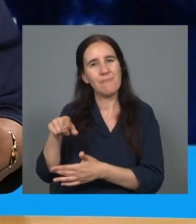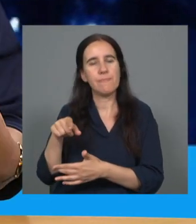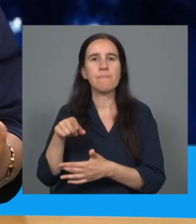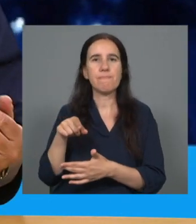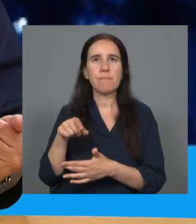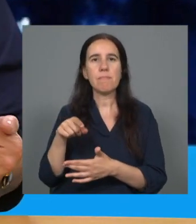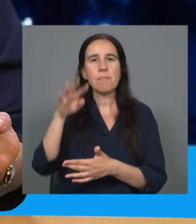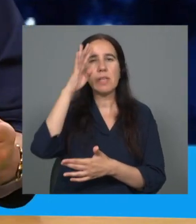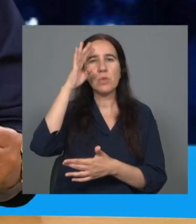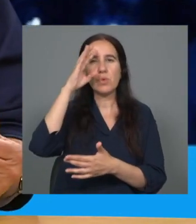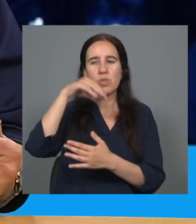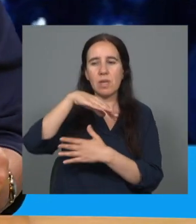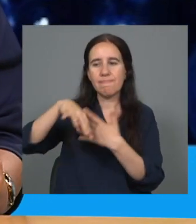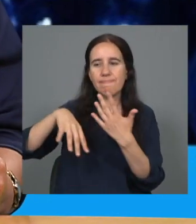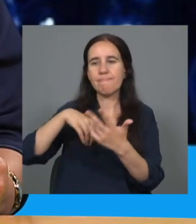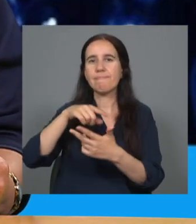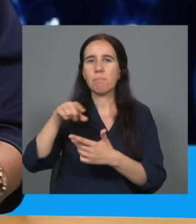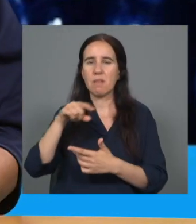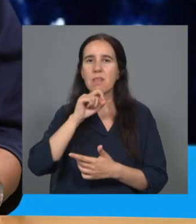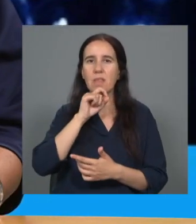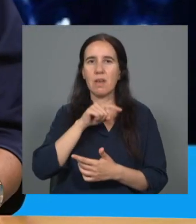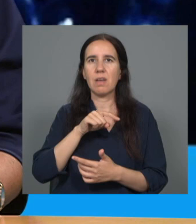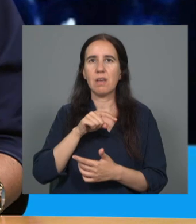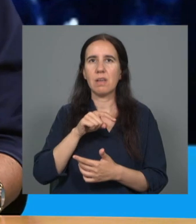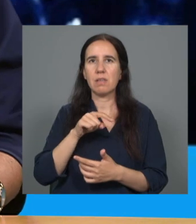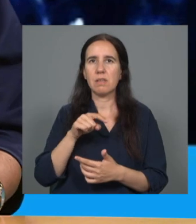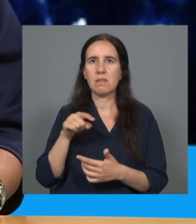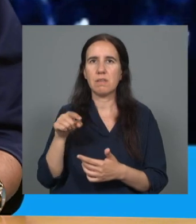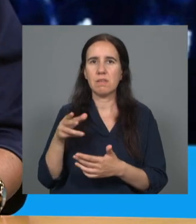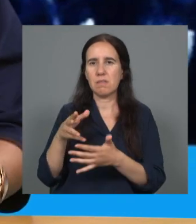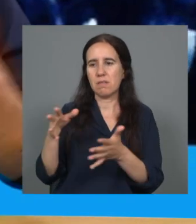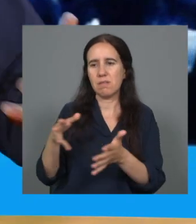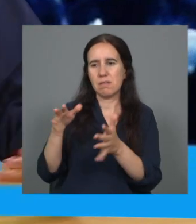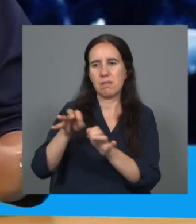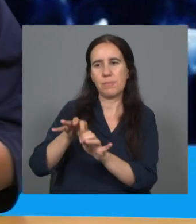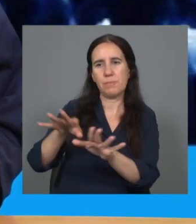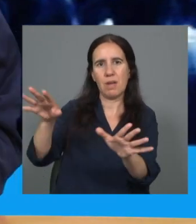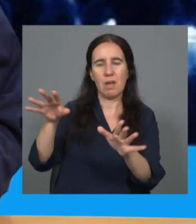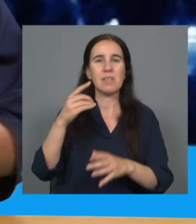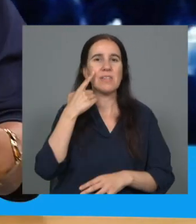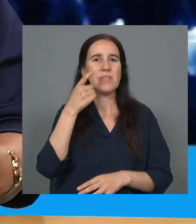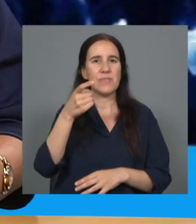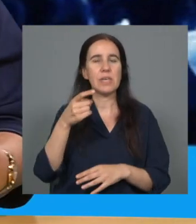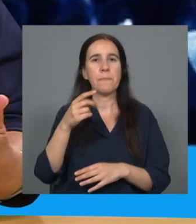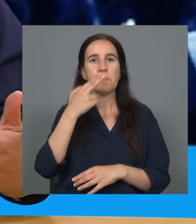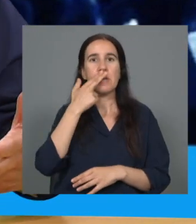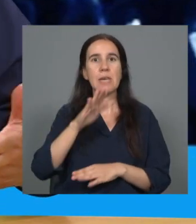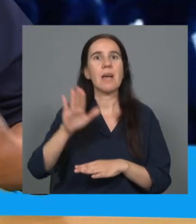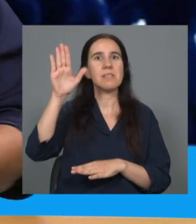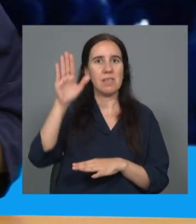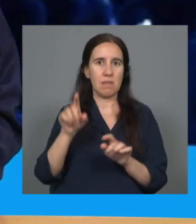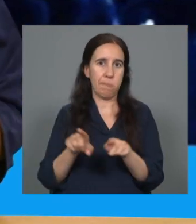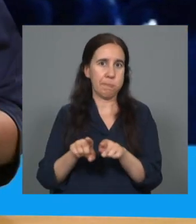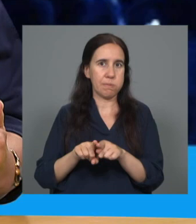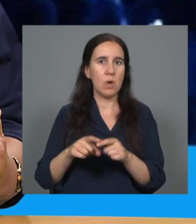essas ideologias são fáceis de se propagar. Veja-se os regimes nazis, veja-se os regimes